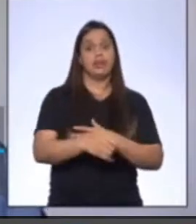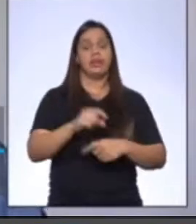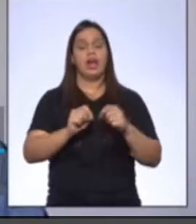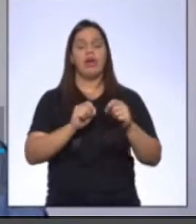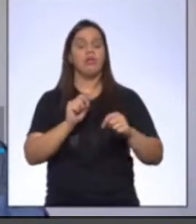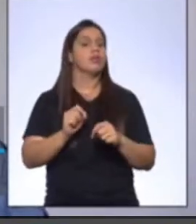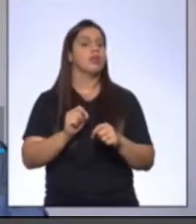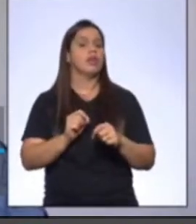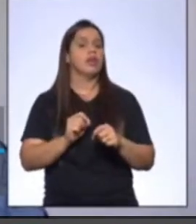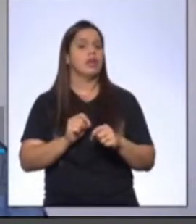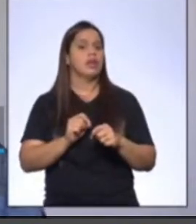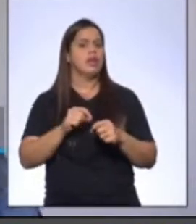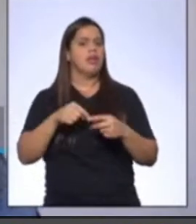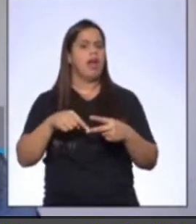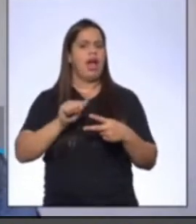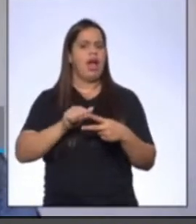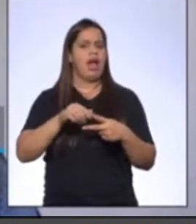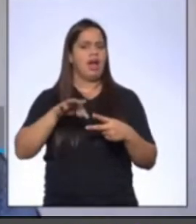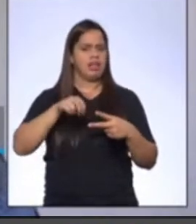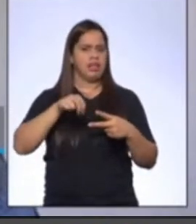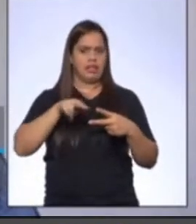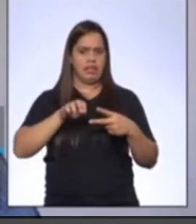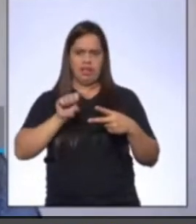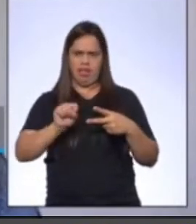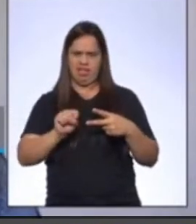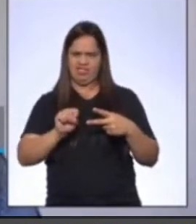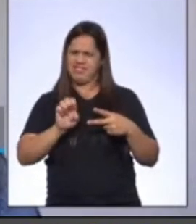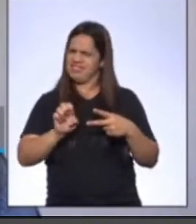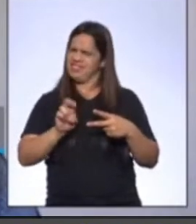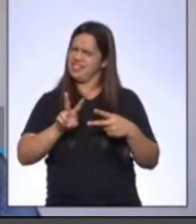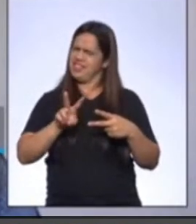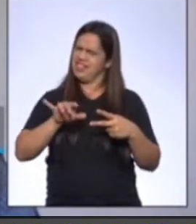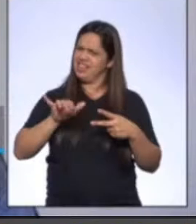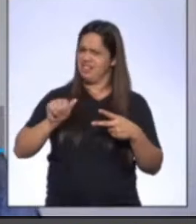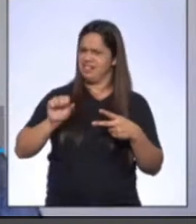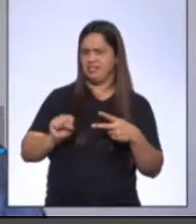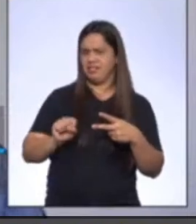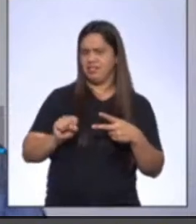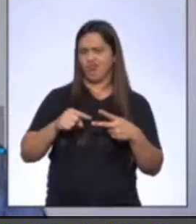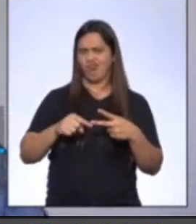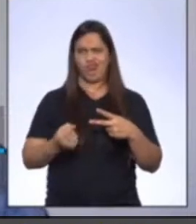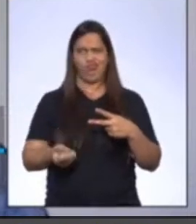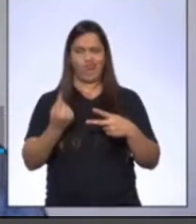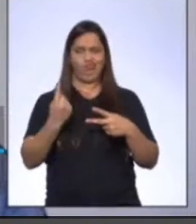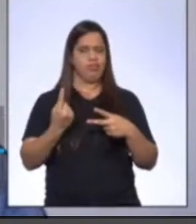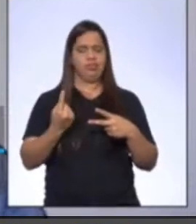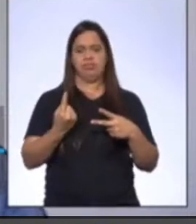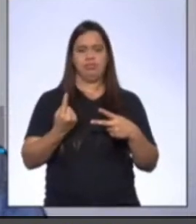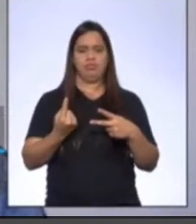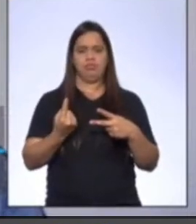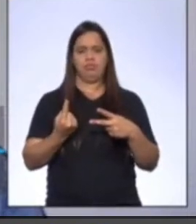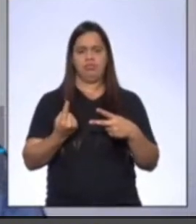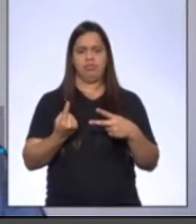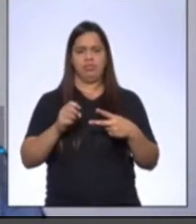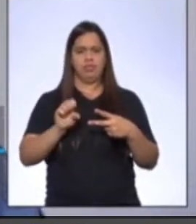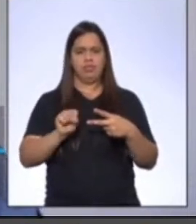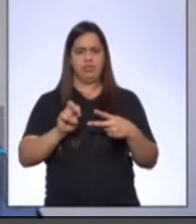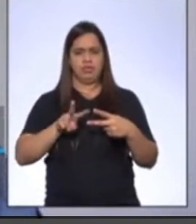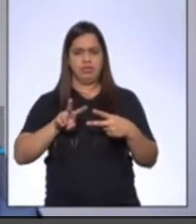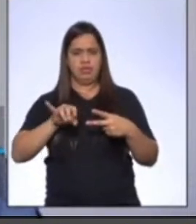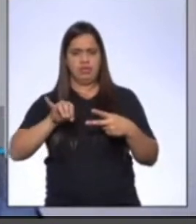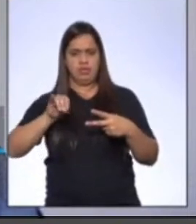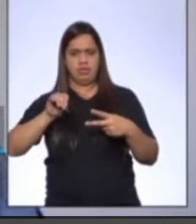Ataques sérvias. Nossa, ficou estranho isso, não ficou? Ataques sérvios. Olha só,